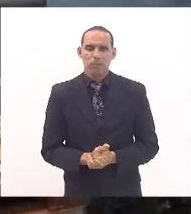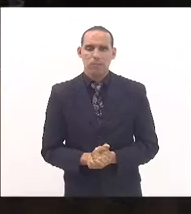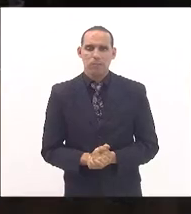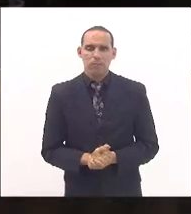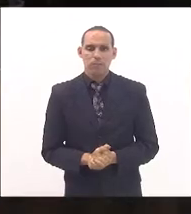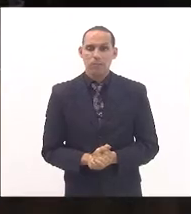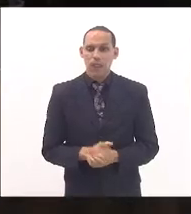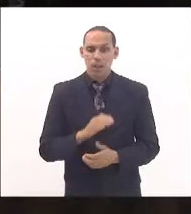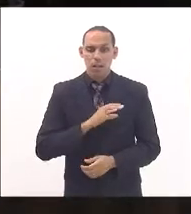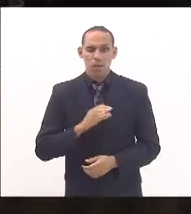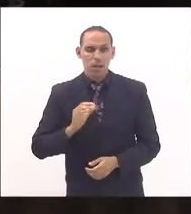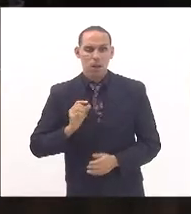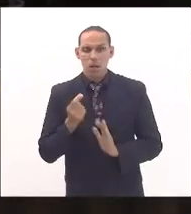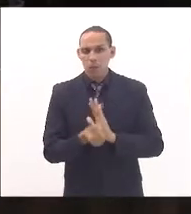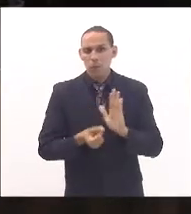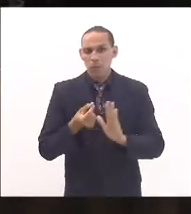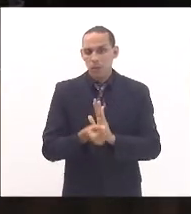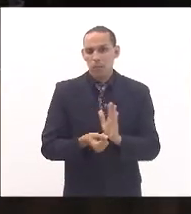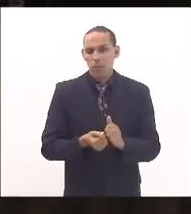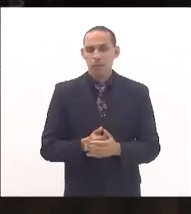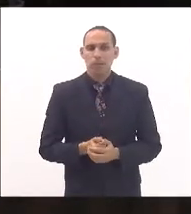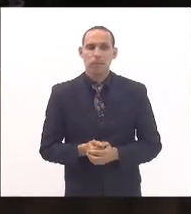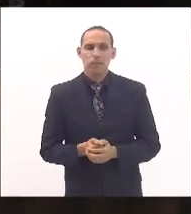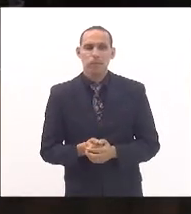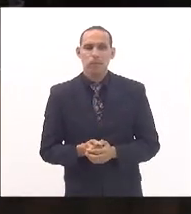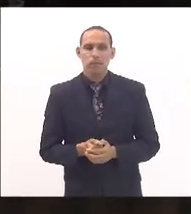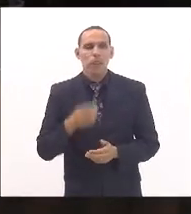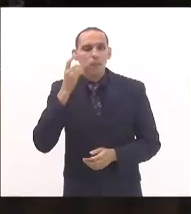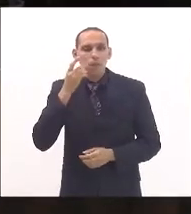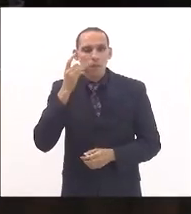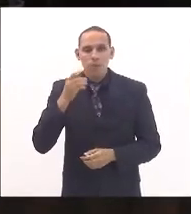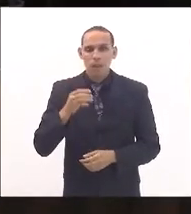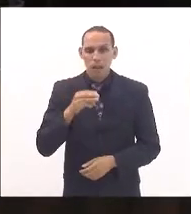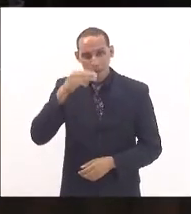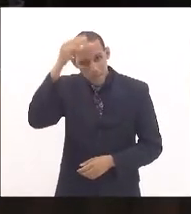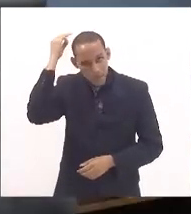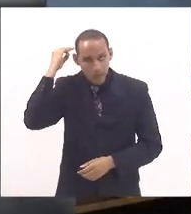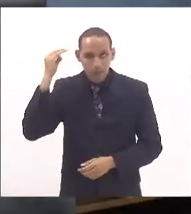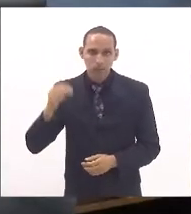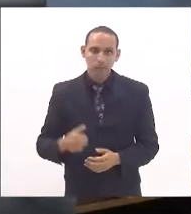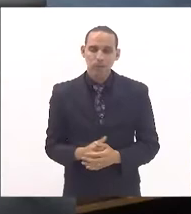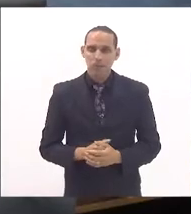Vamos pela comissão do orçamento, deputado Márcio Pacheco.